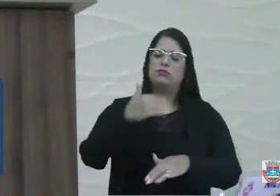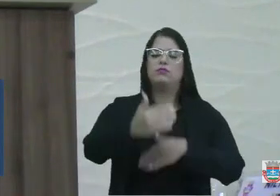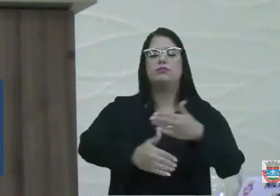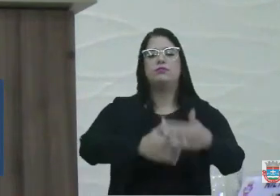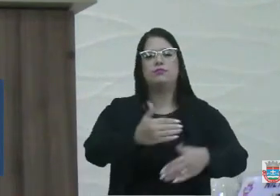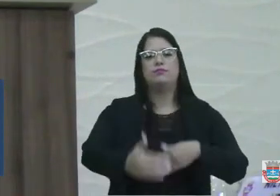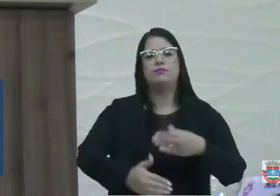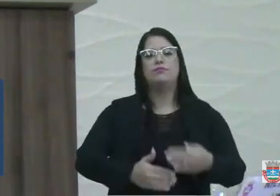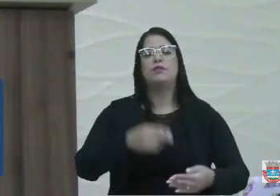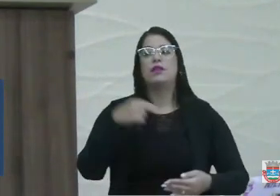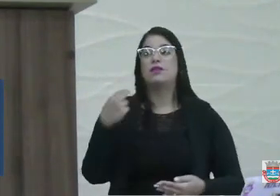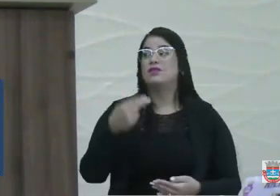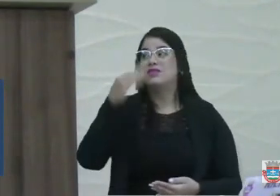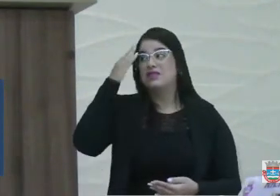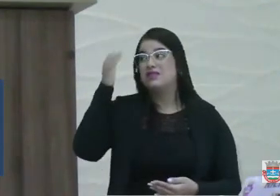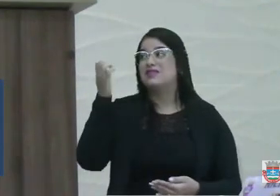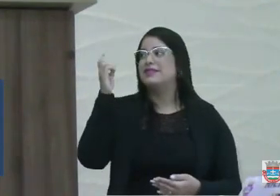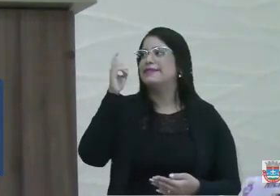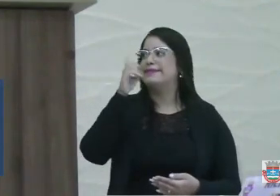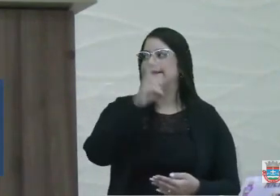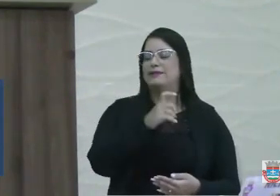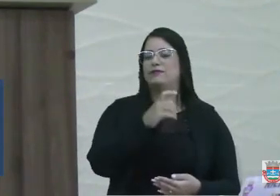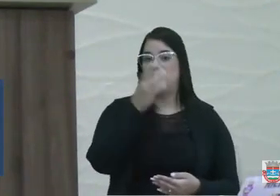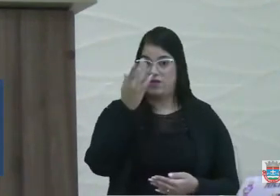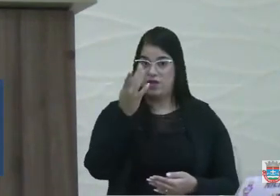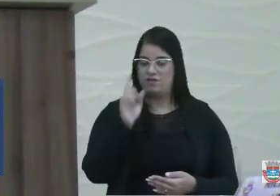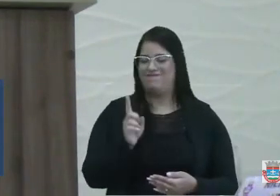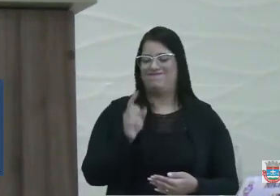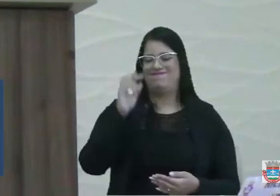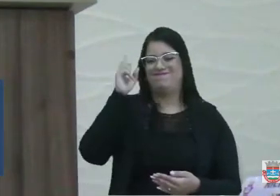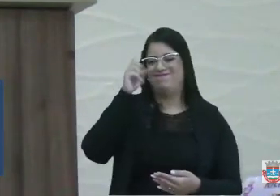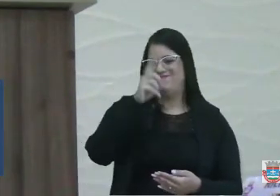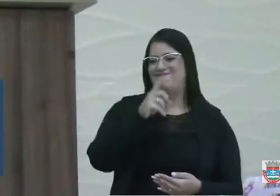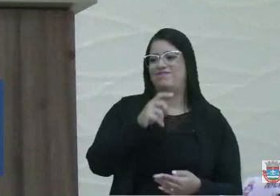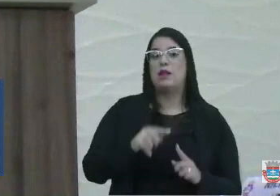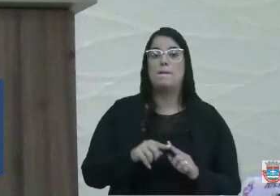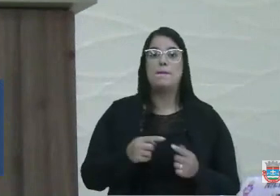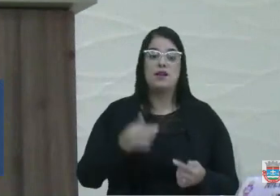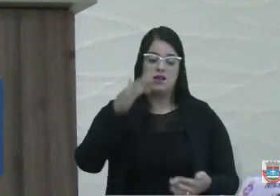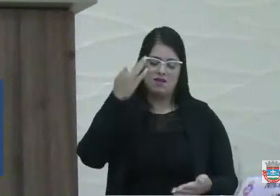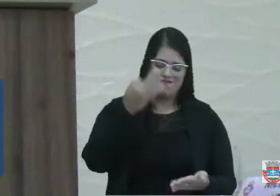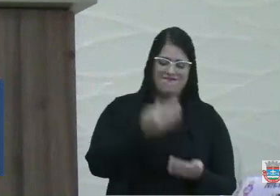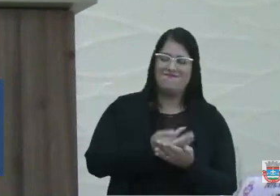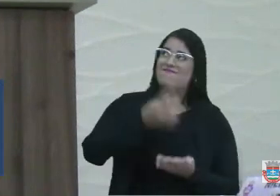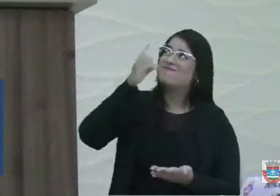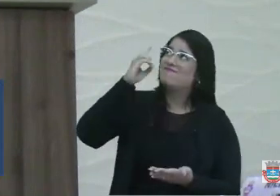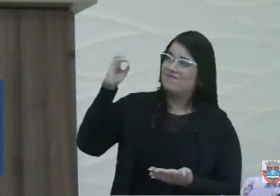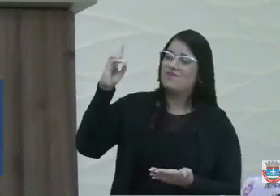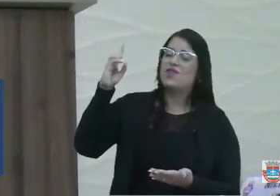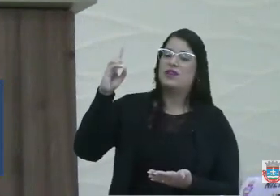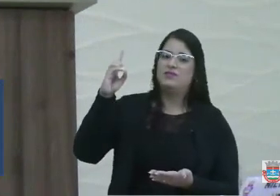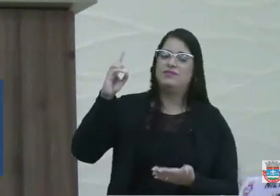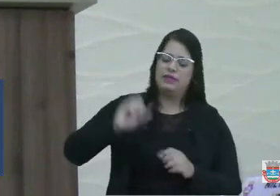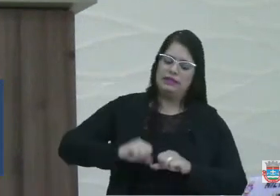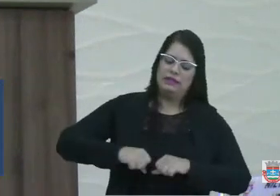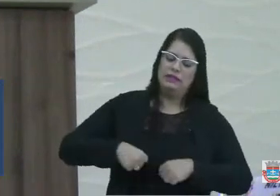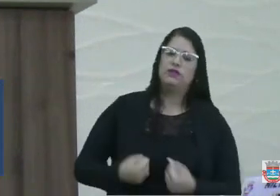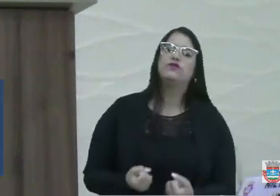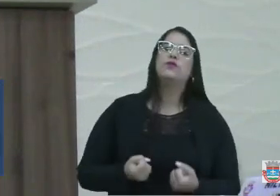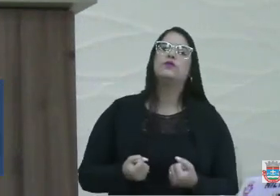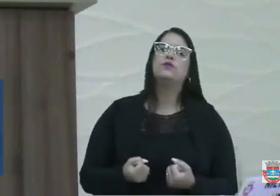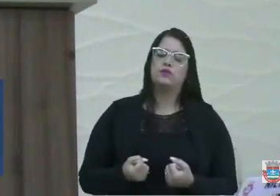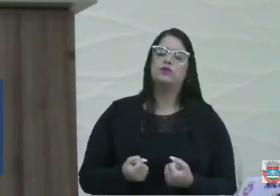gente sabe que não é fácil, mas com fé em Deus, dedicação e um trabalho bom voltado para as pessoas do nosso município que mais